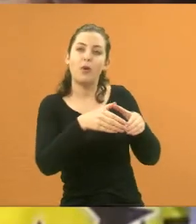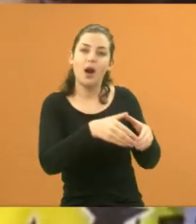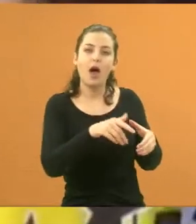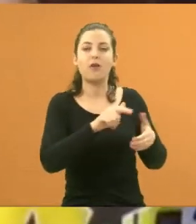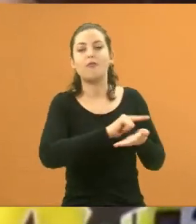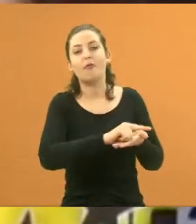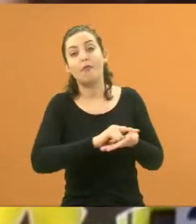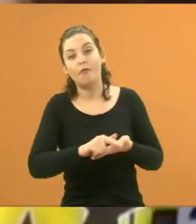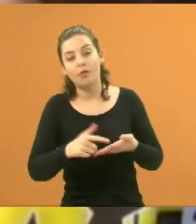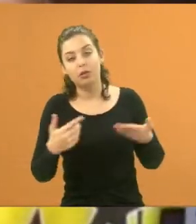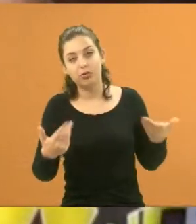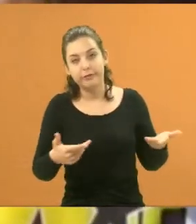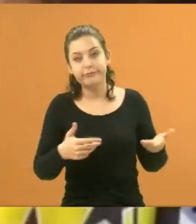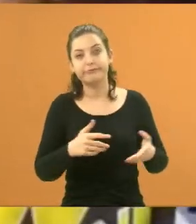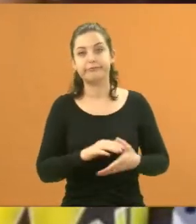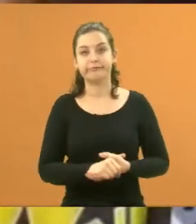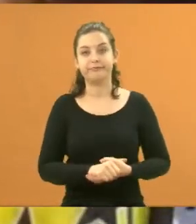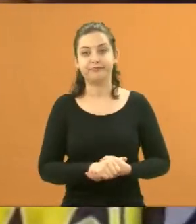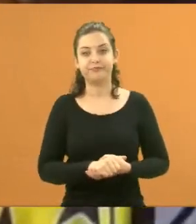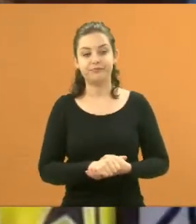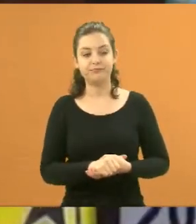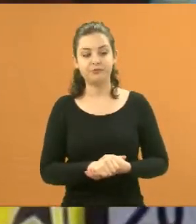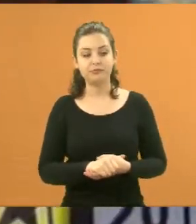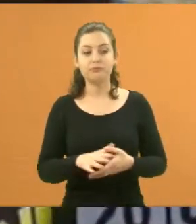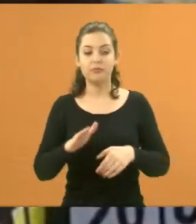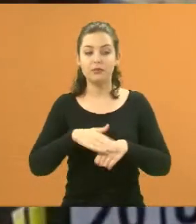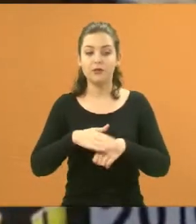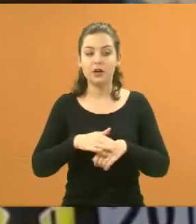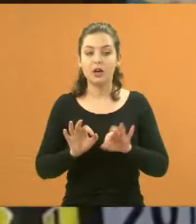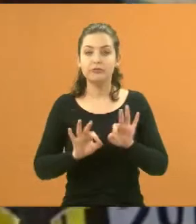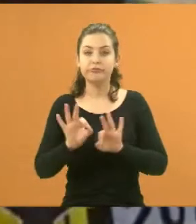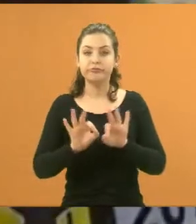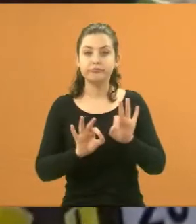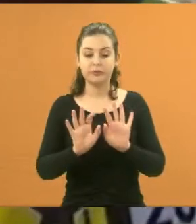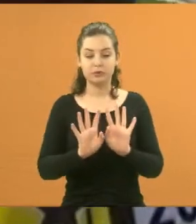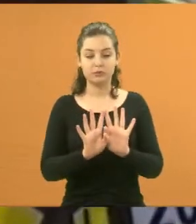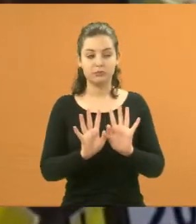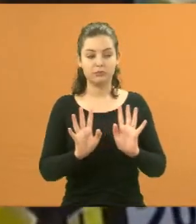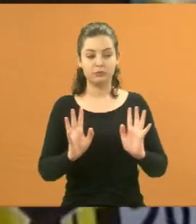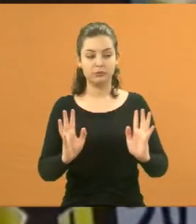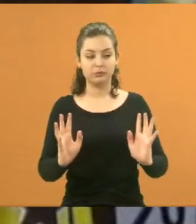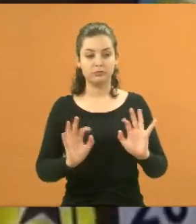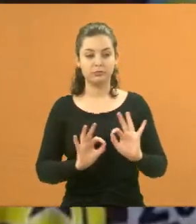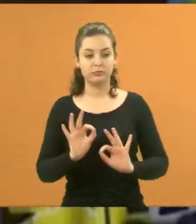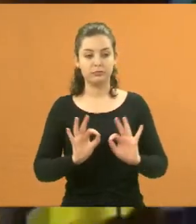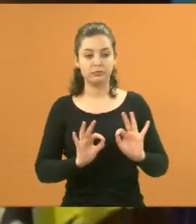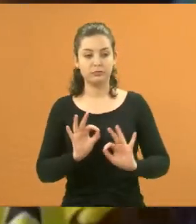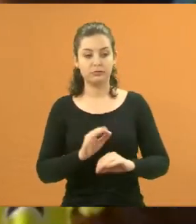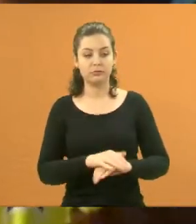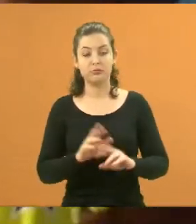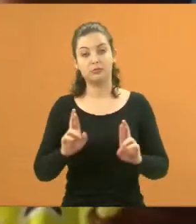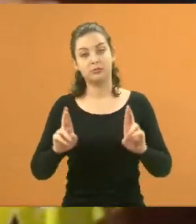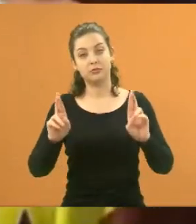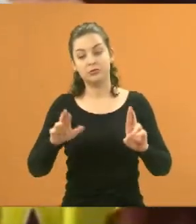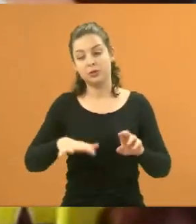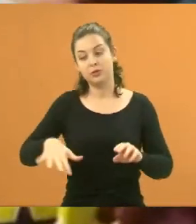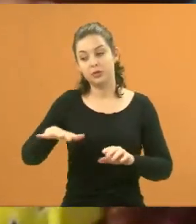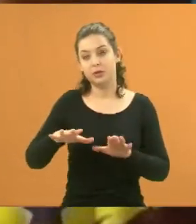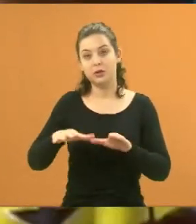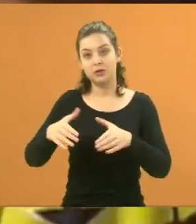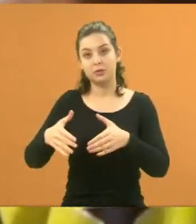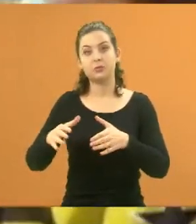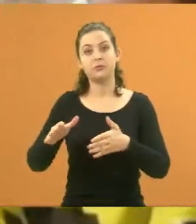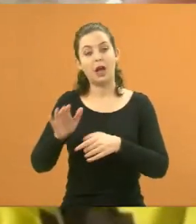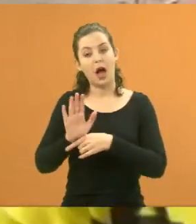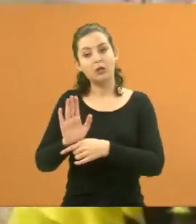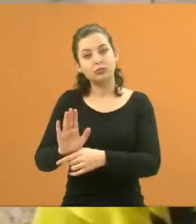nós limpamos tudo. E ainda fizeram bacana aqui, deram uma revitalizada. Espero que a população agora também colabore,